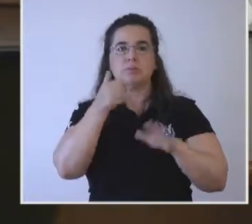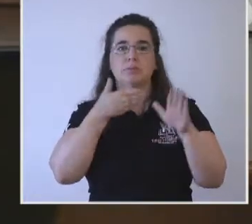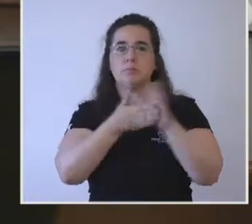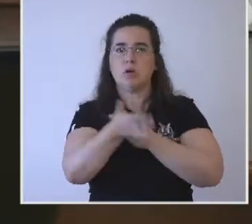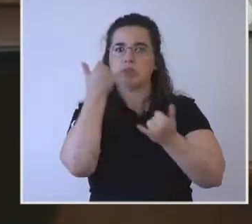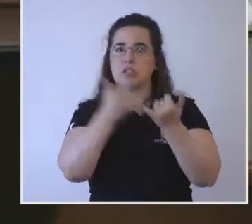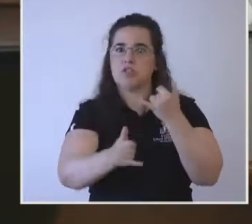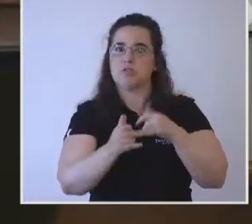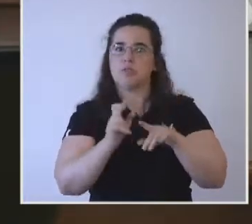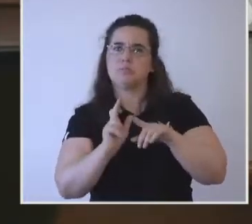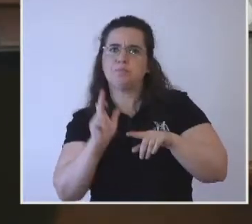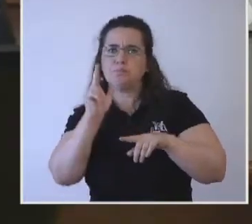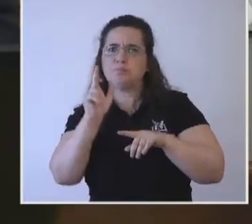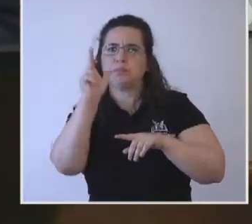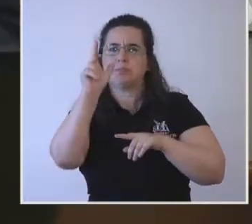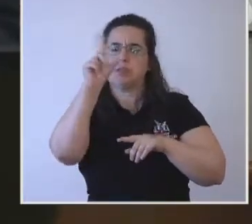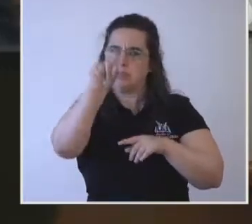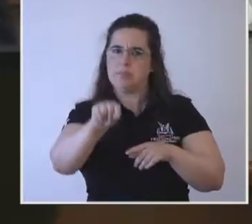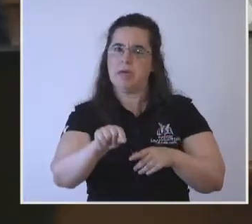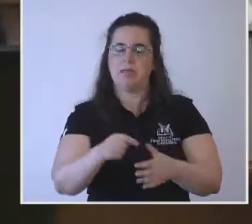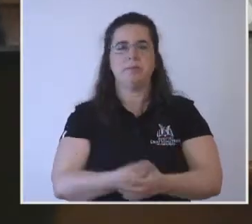uma forma tremenda.